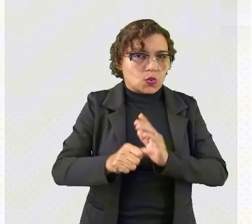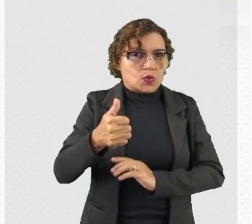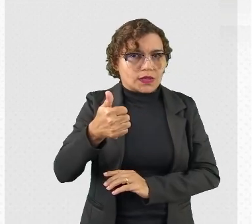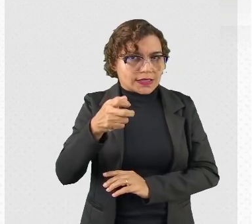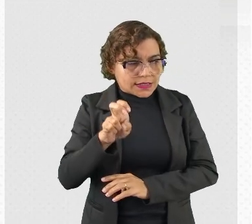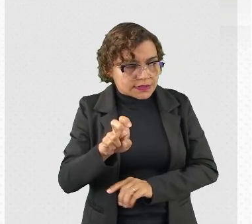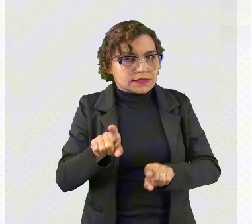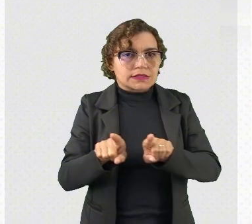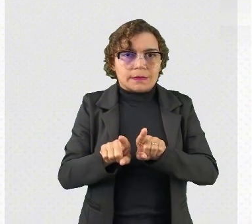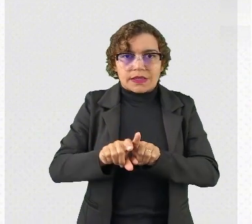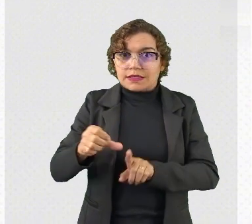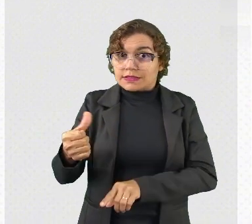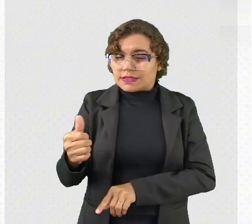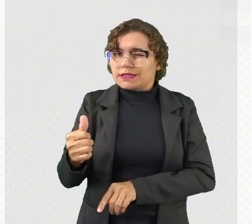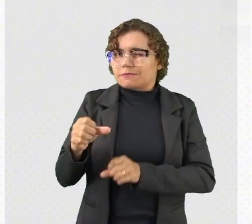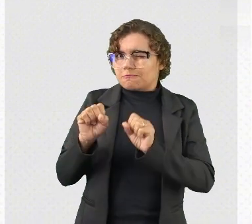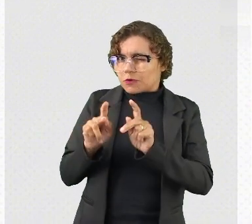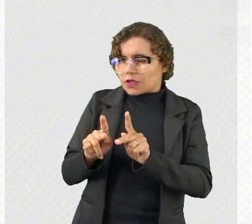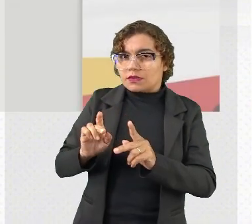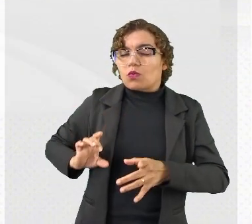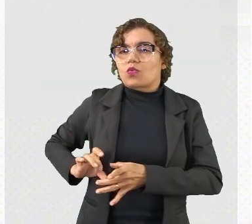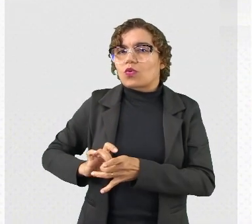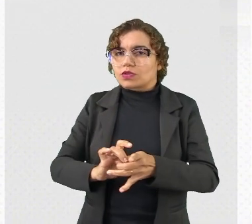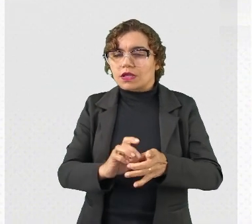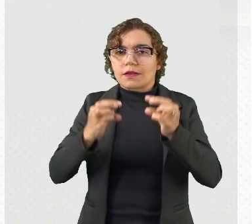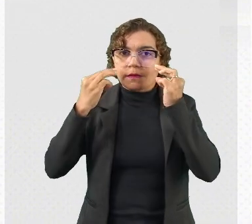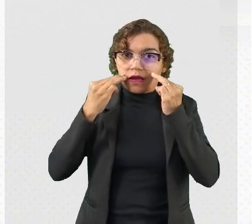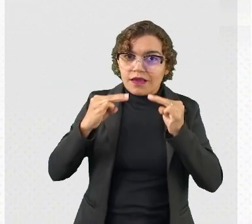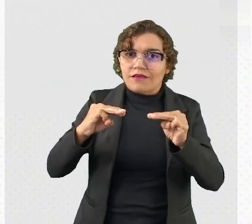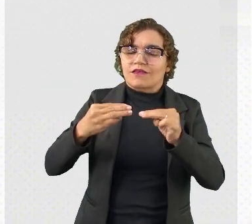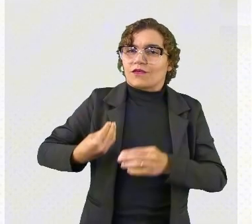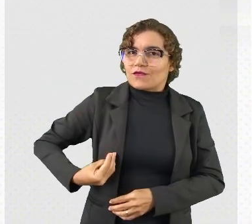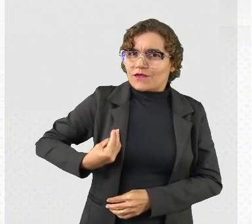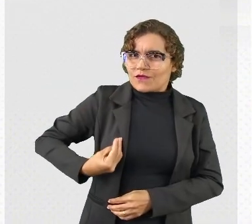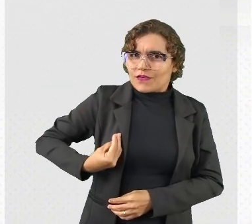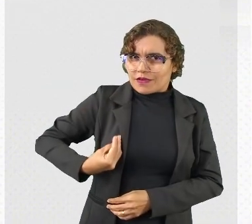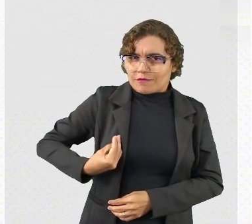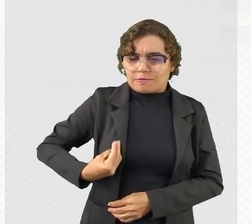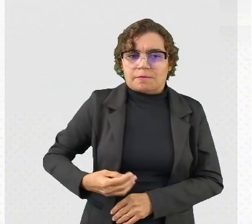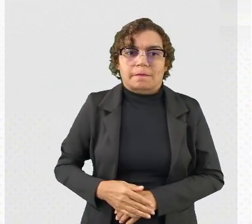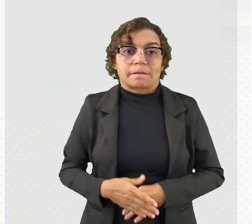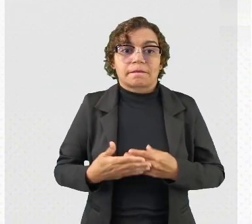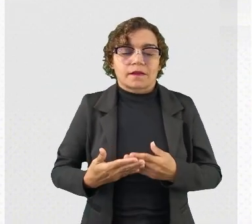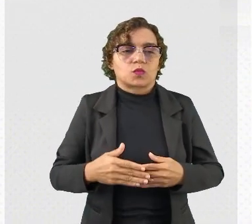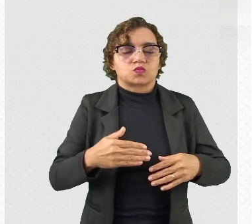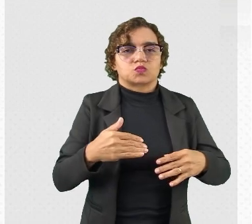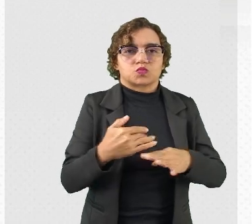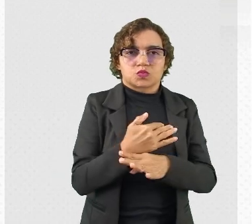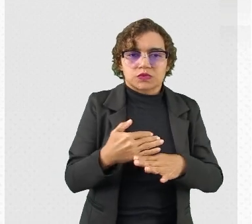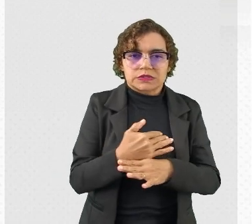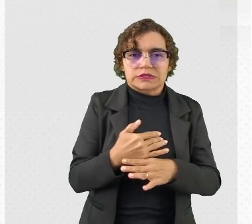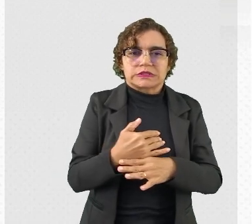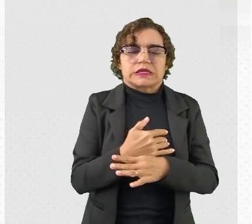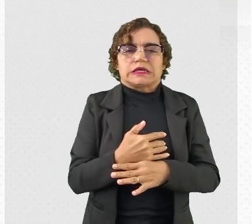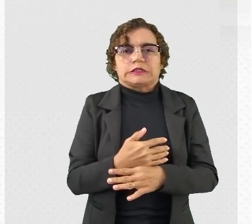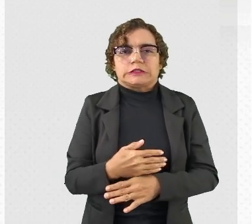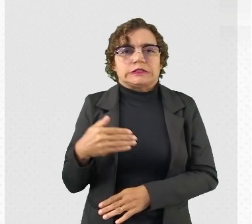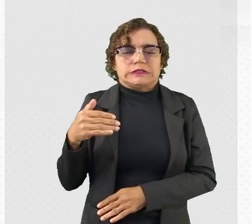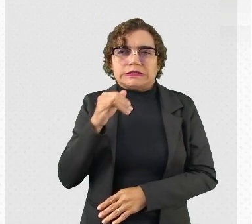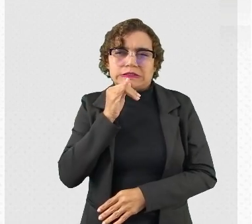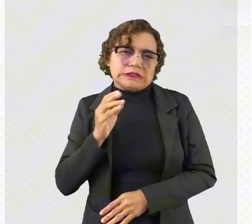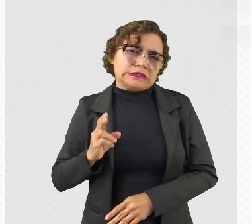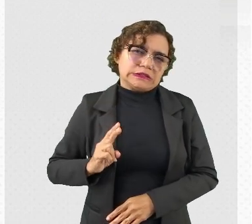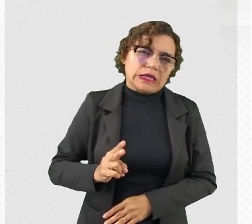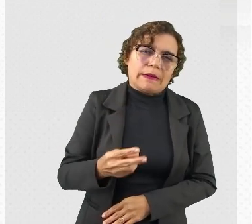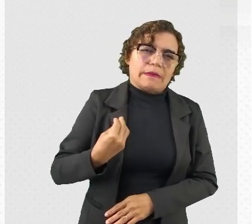vai viver. Ok, continuando aqui. Essas cidades frequentemente entravam em guerra